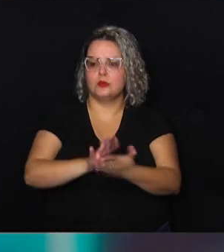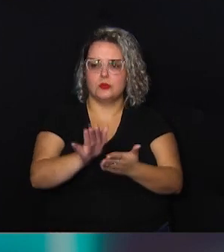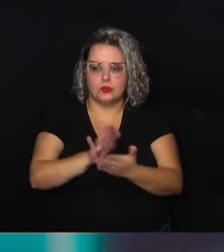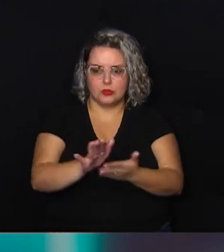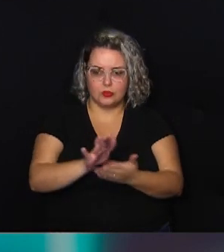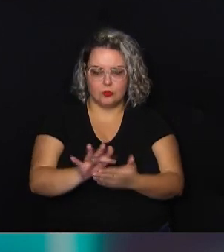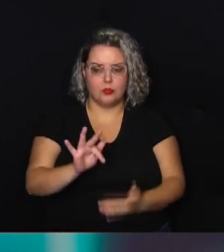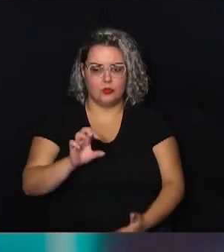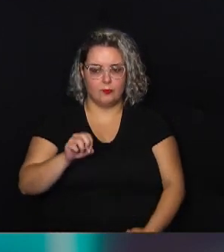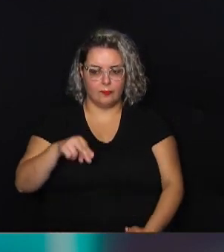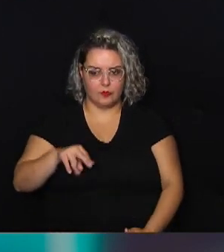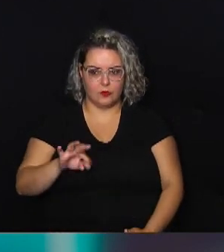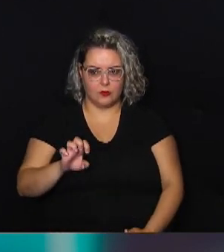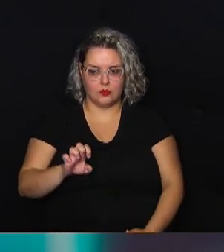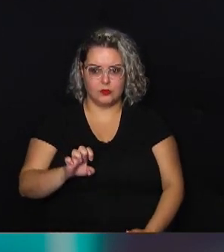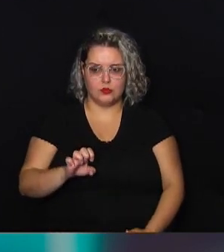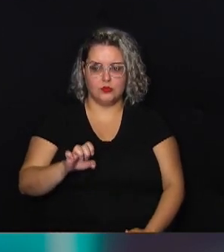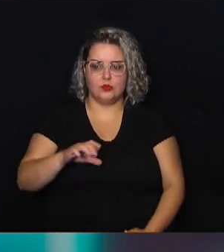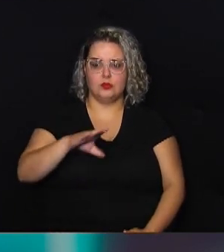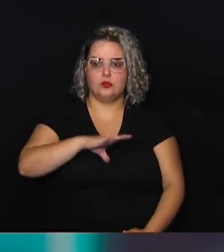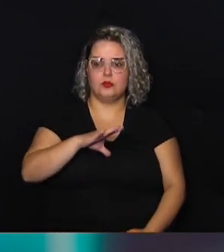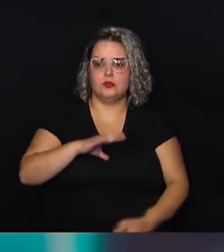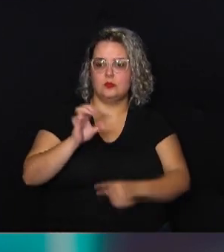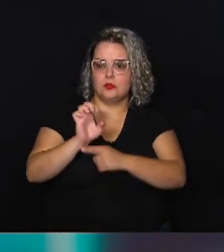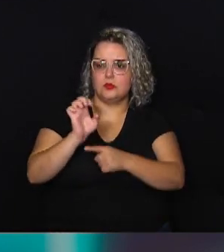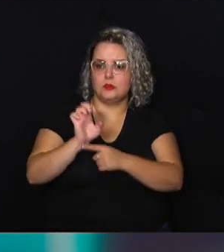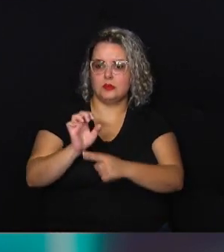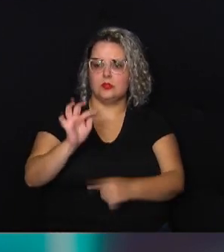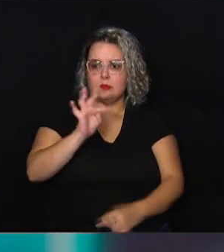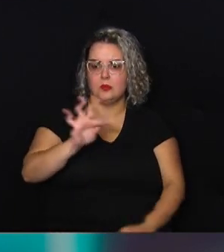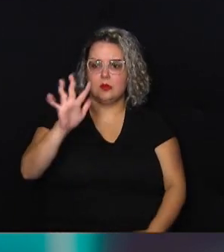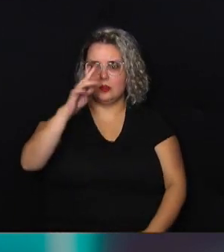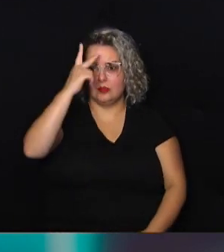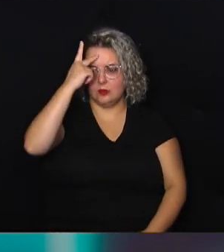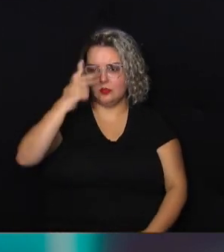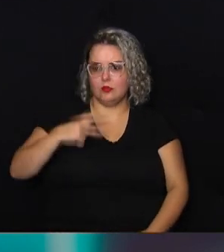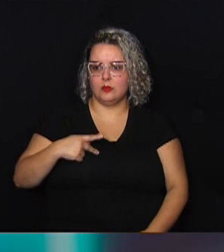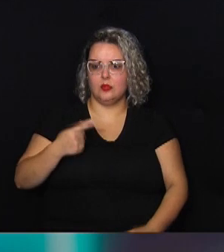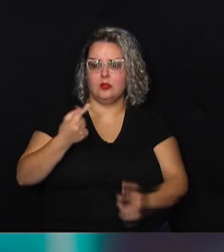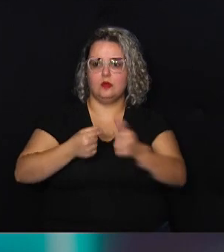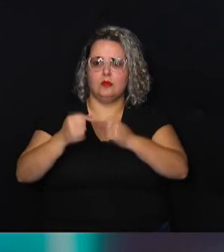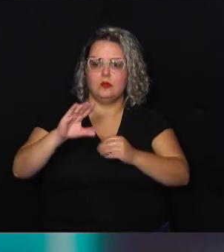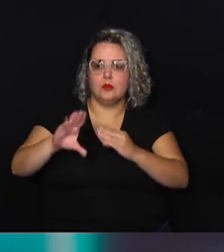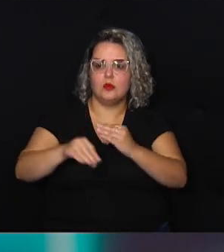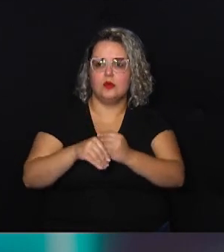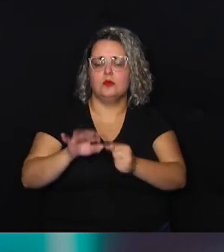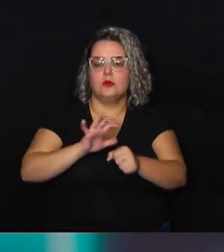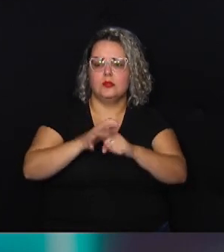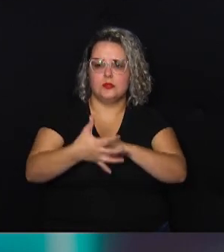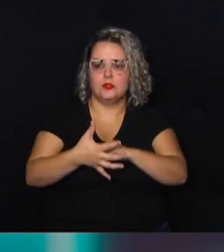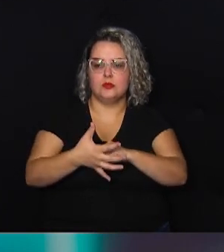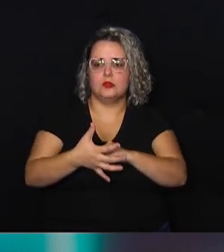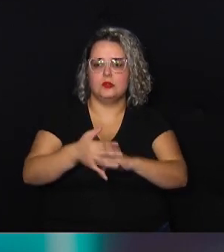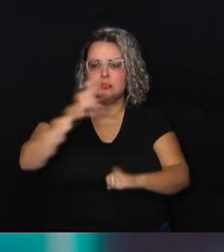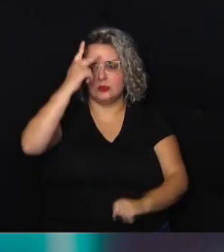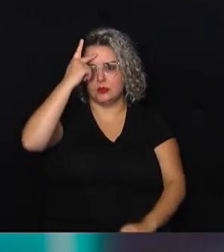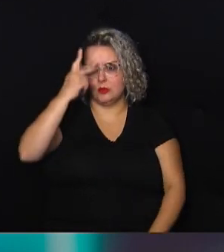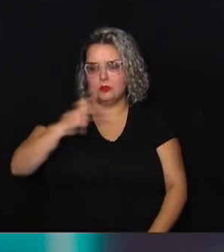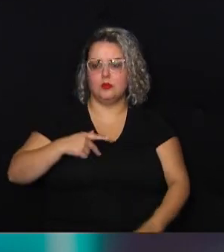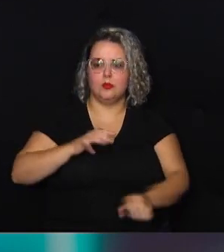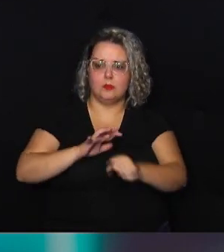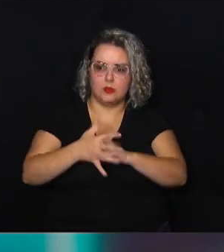fonte, municipal, estadual, federal, própria, emendas, coronavírus, próprio e